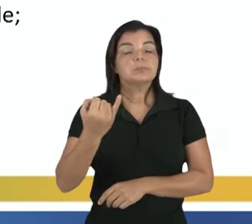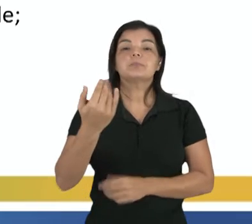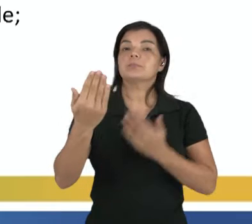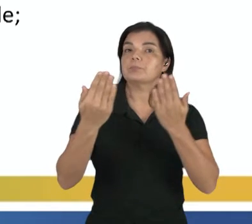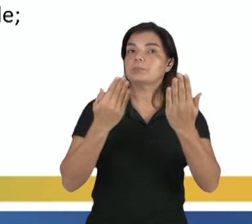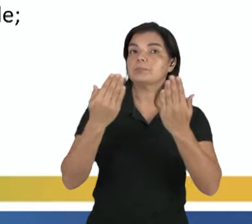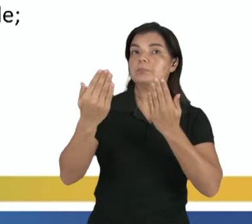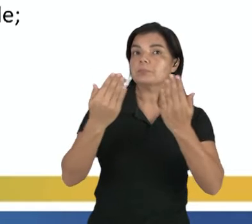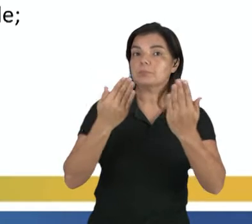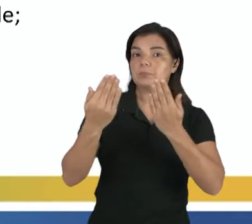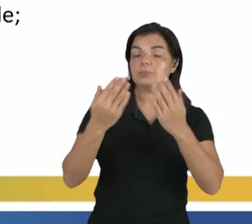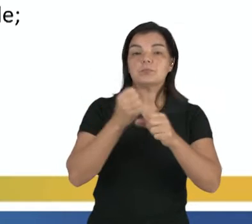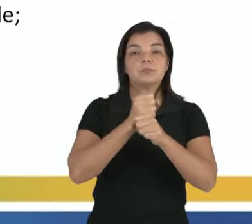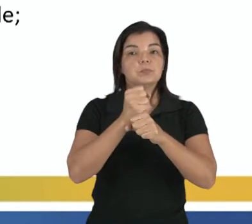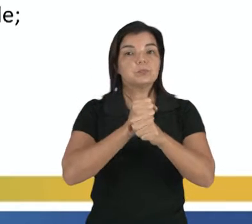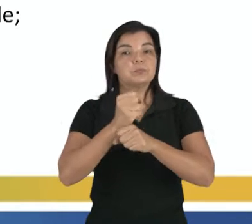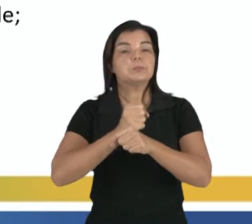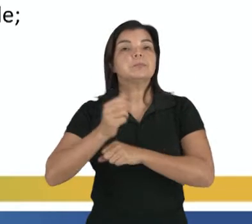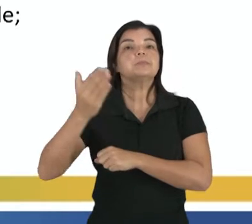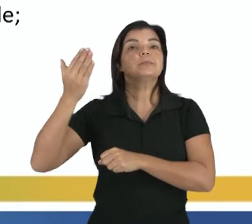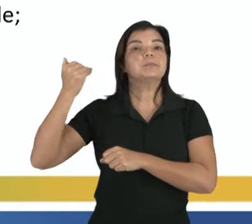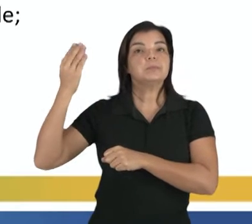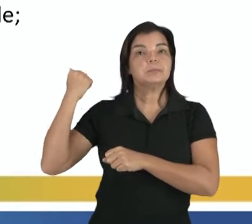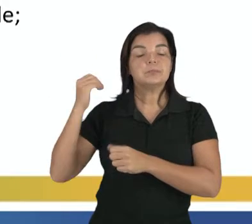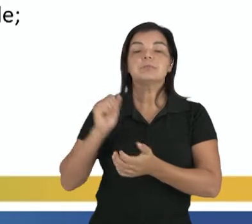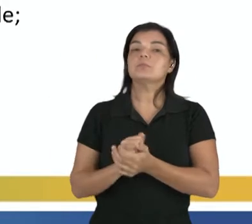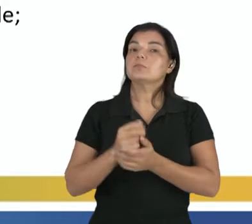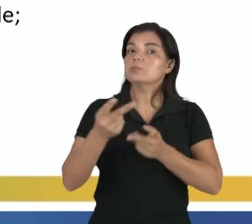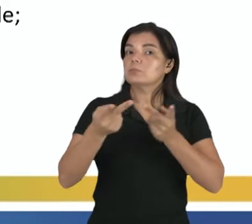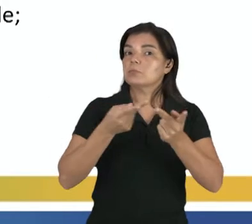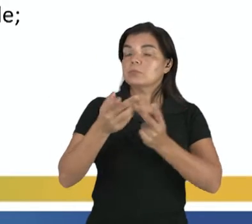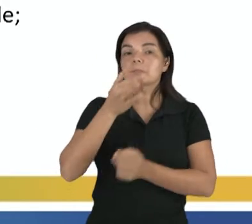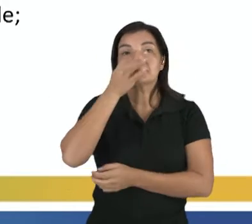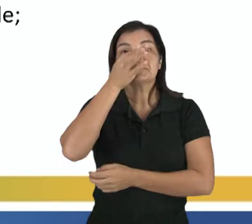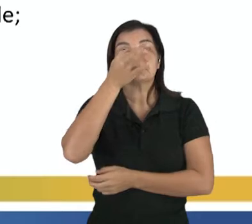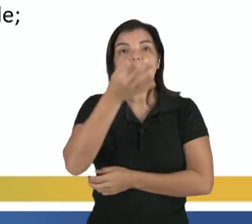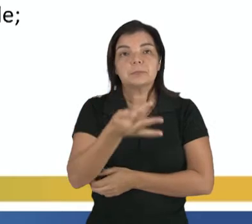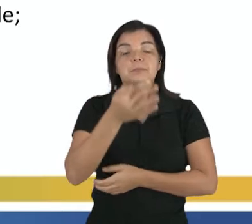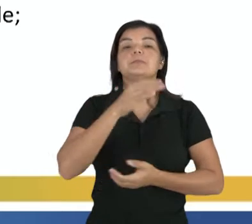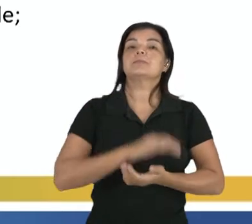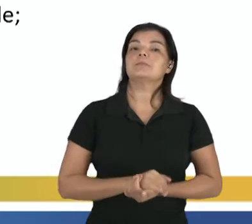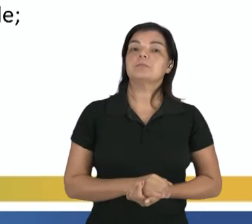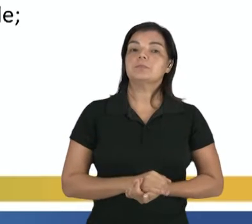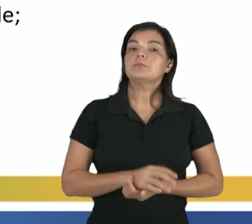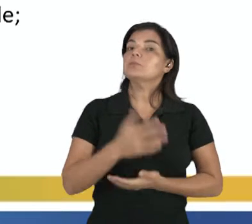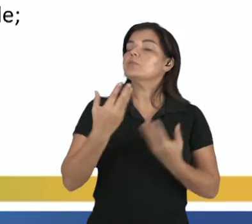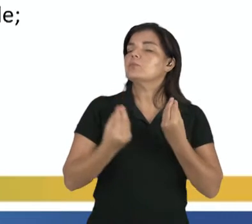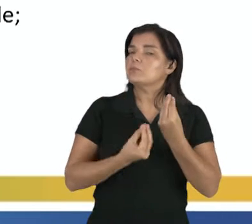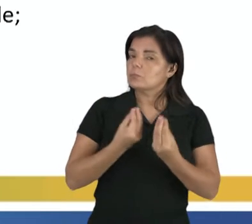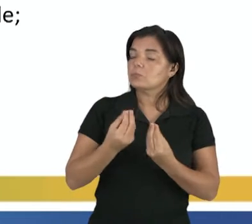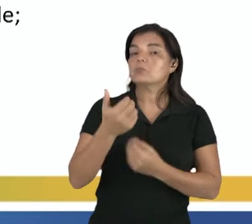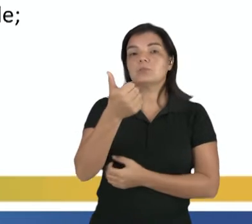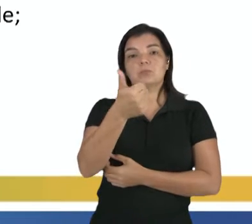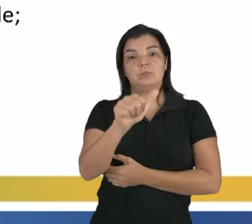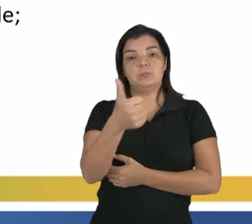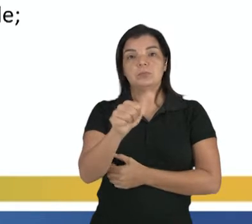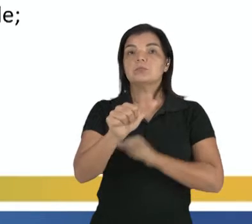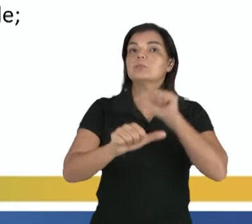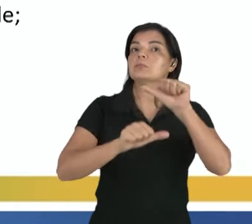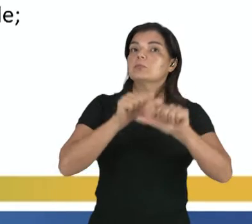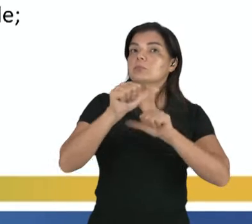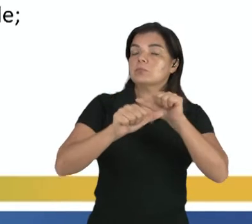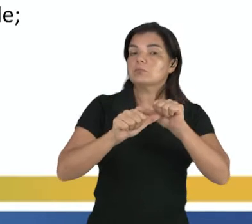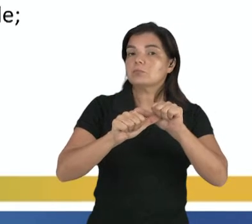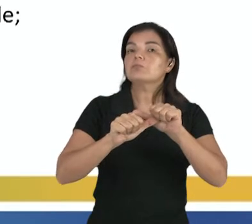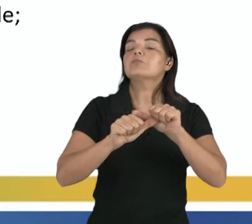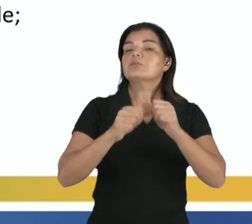fazer comparações com os anos anteriores e projeções para os anos futuros. E com isso avaliar as mudanças